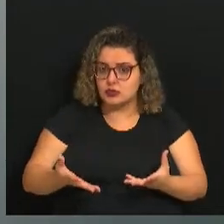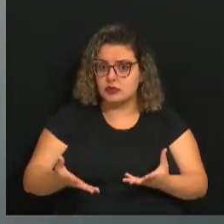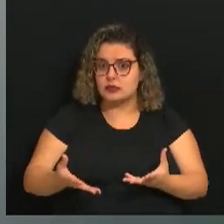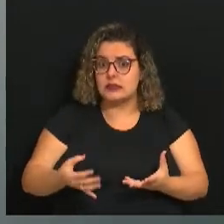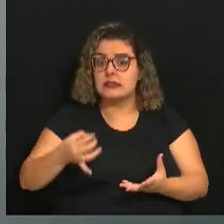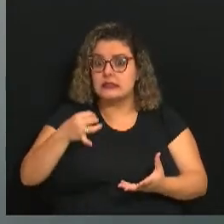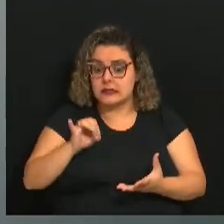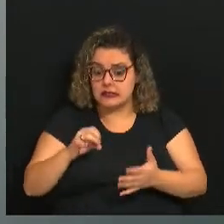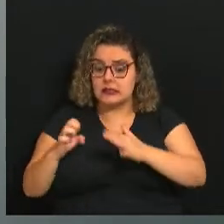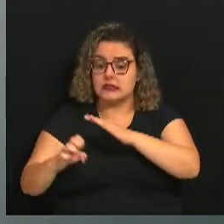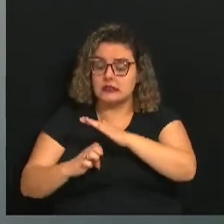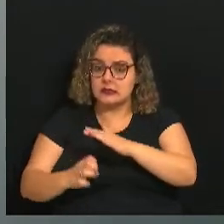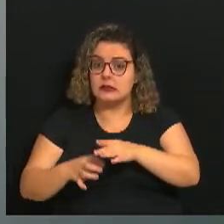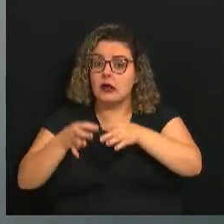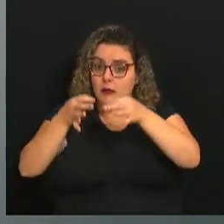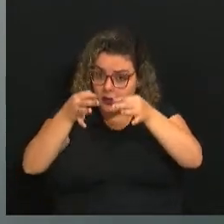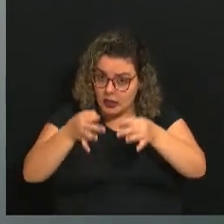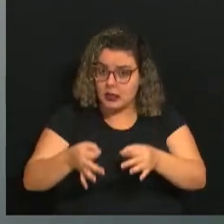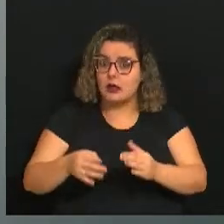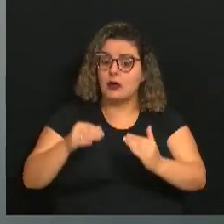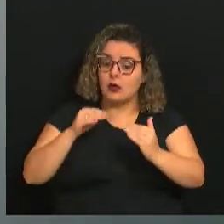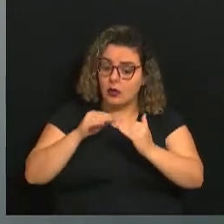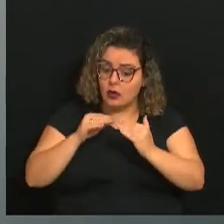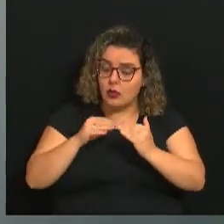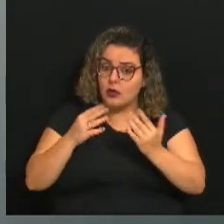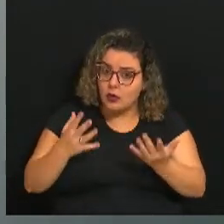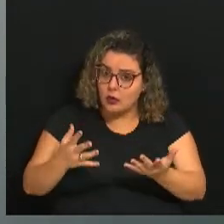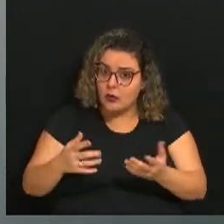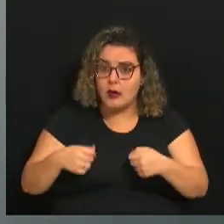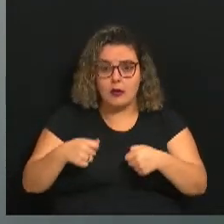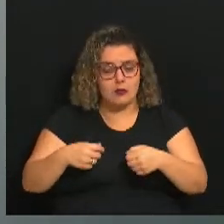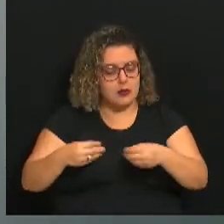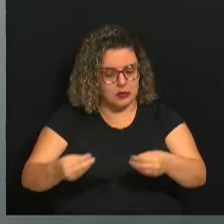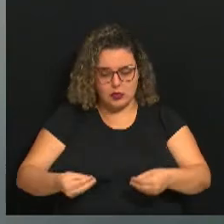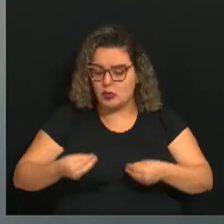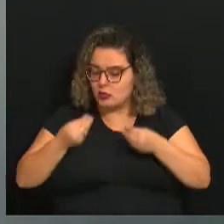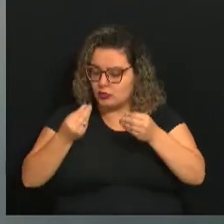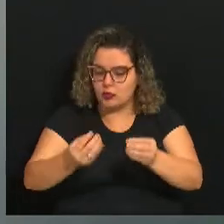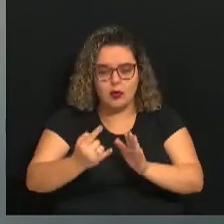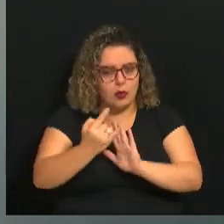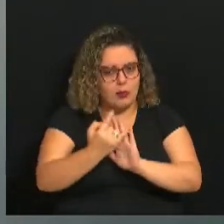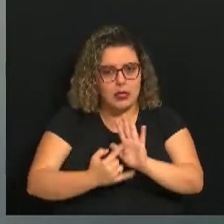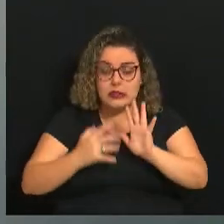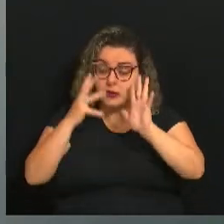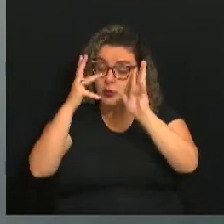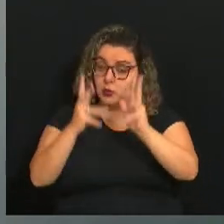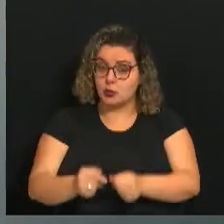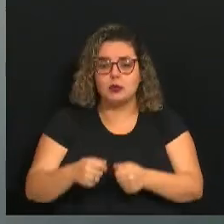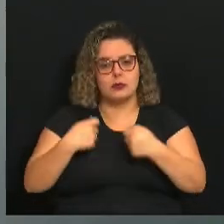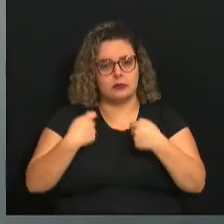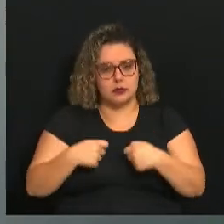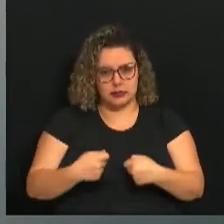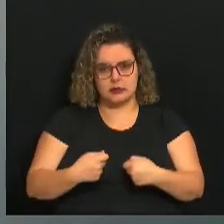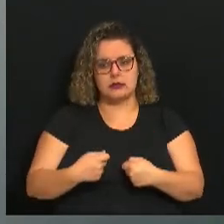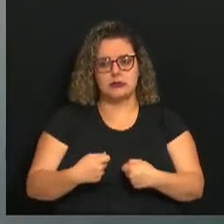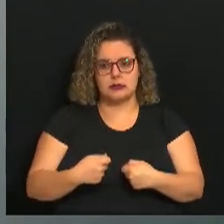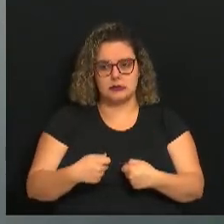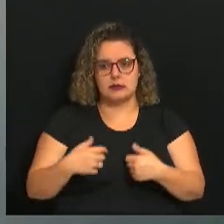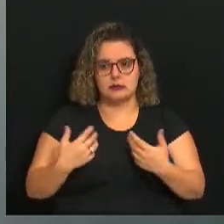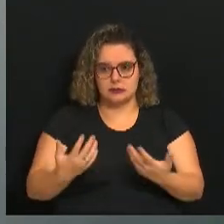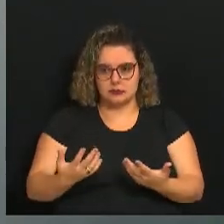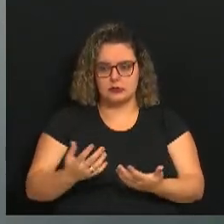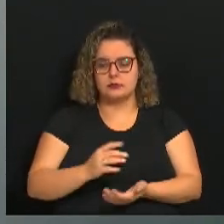contrato, elas têm que apresentar toda a documentação, enfim. Essa parte, ela é gerida